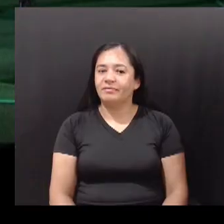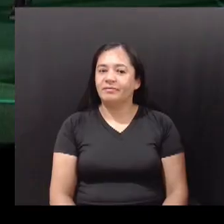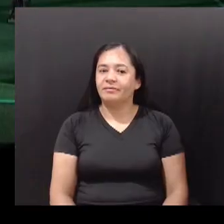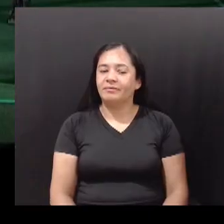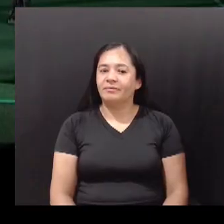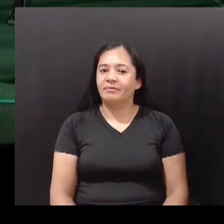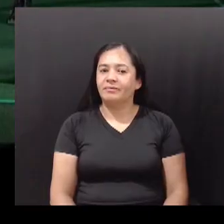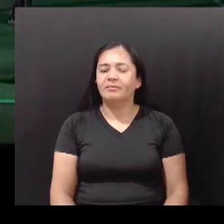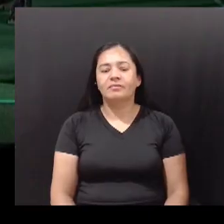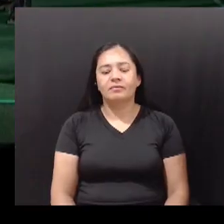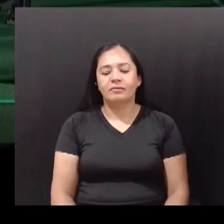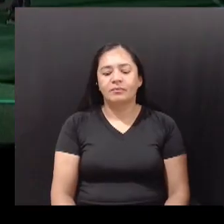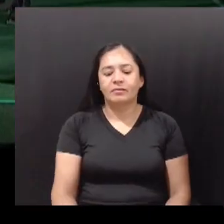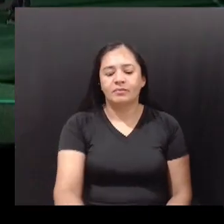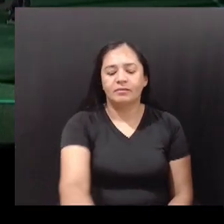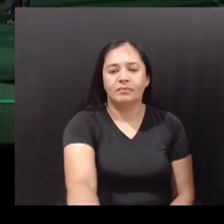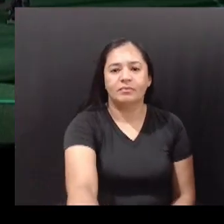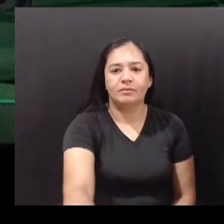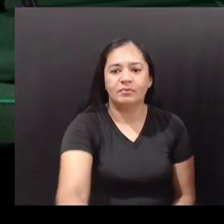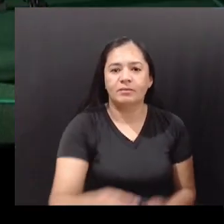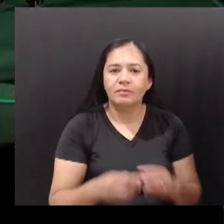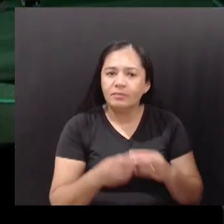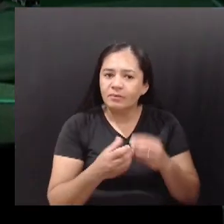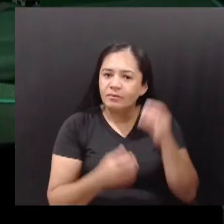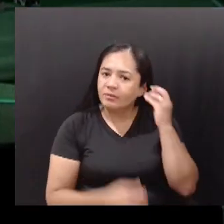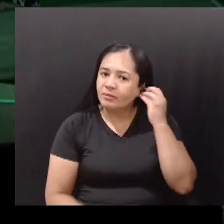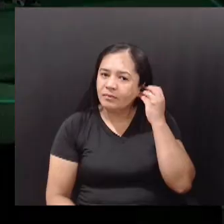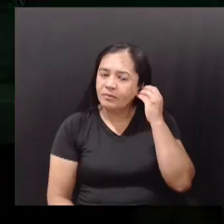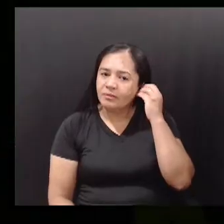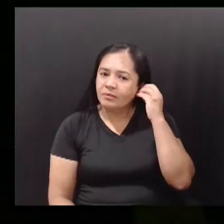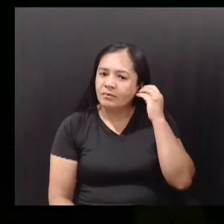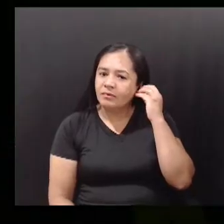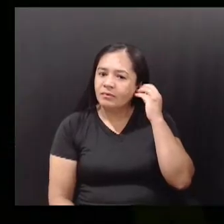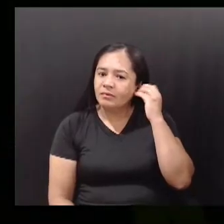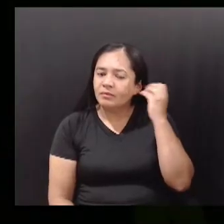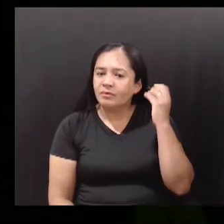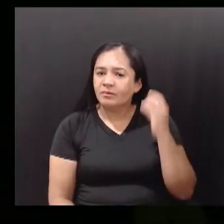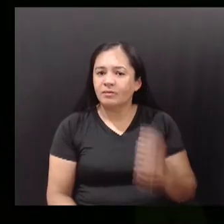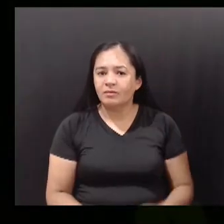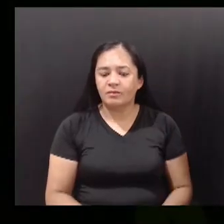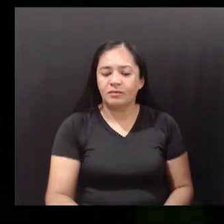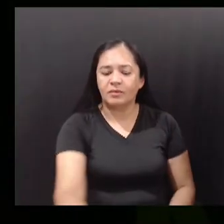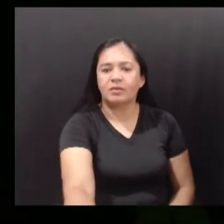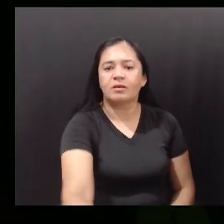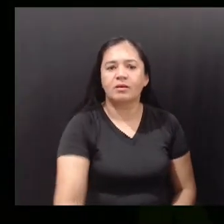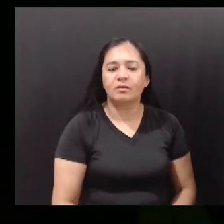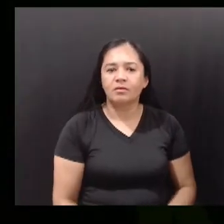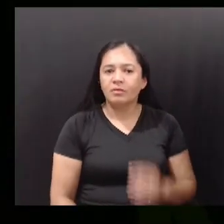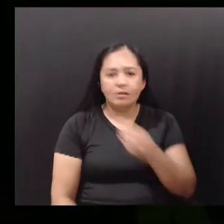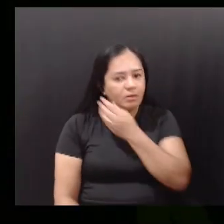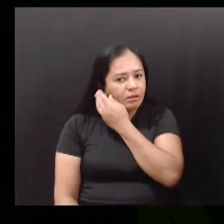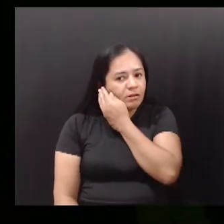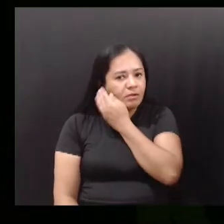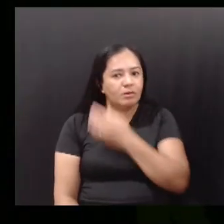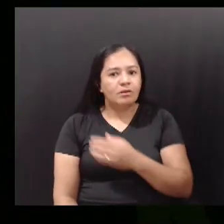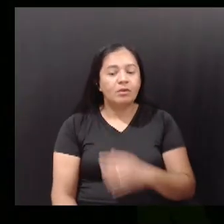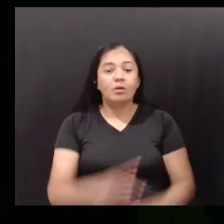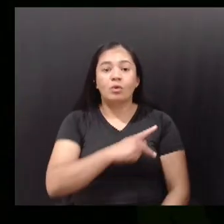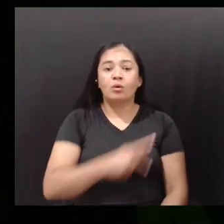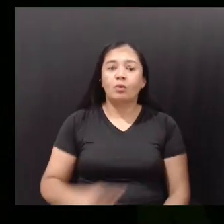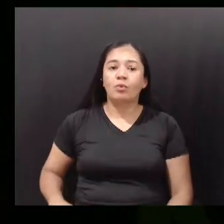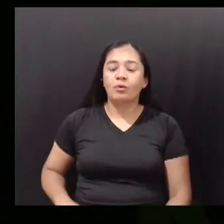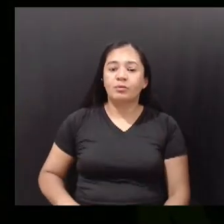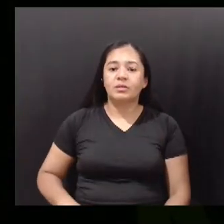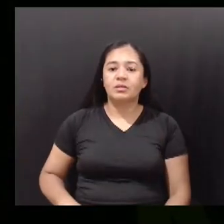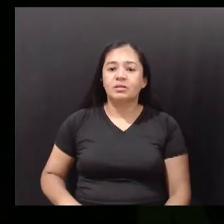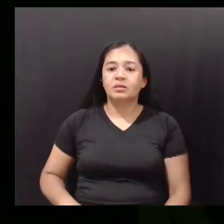o poder do povo e da comunidade. Tem comunidade no palco do Iguatemi. E no final da cerimônia, o presidente da Fundação FEAC falou